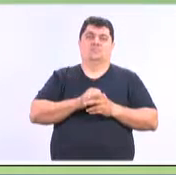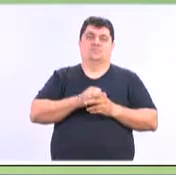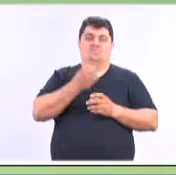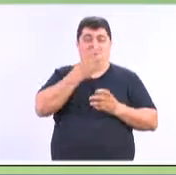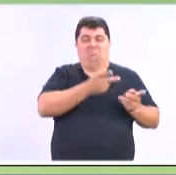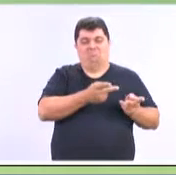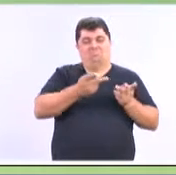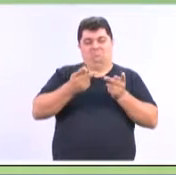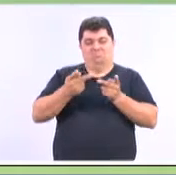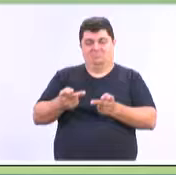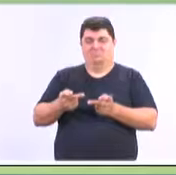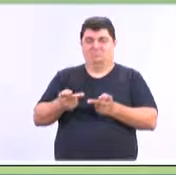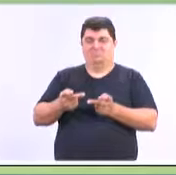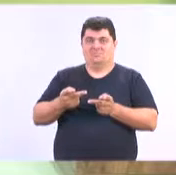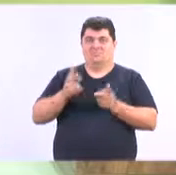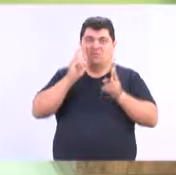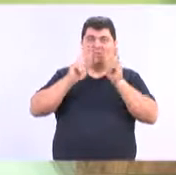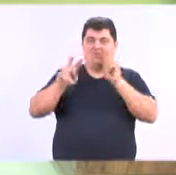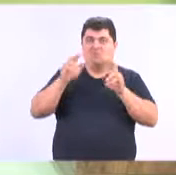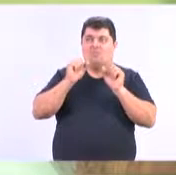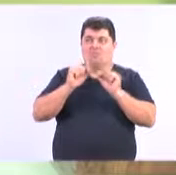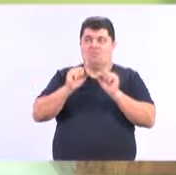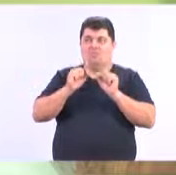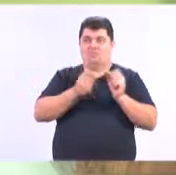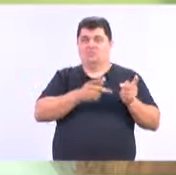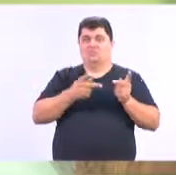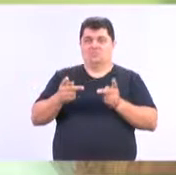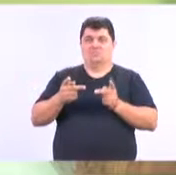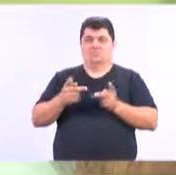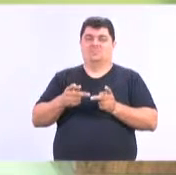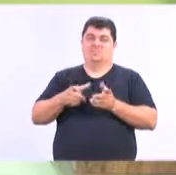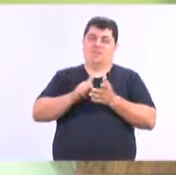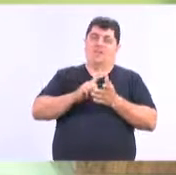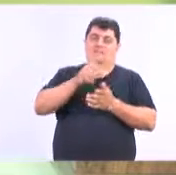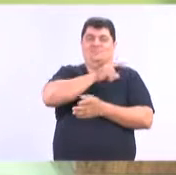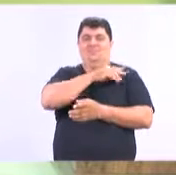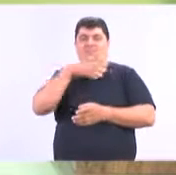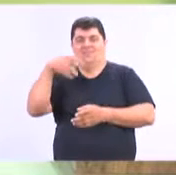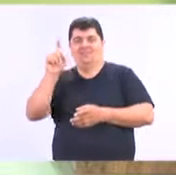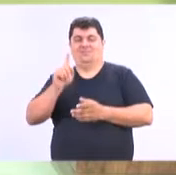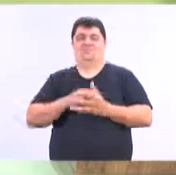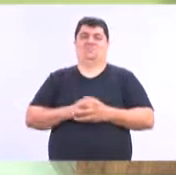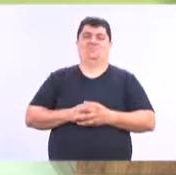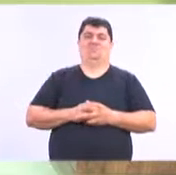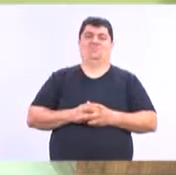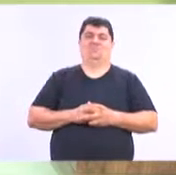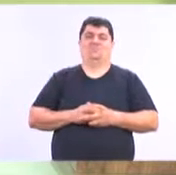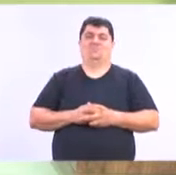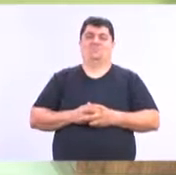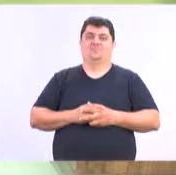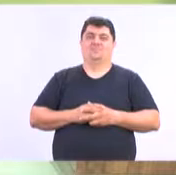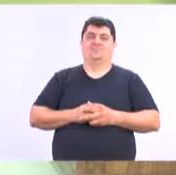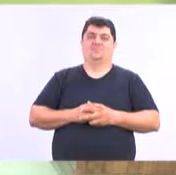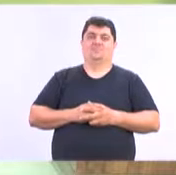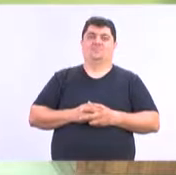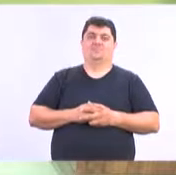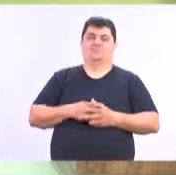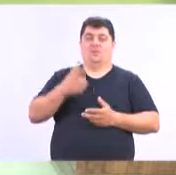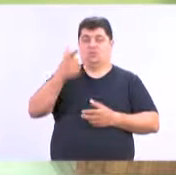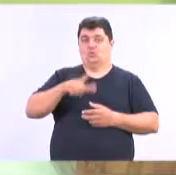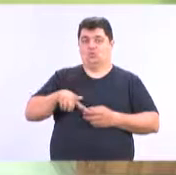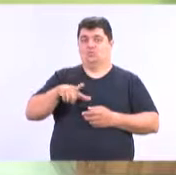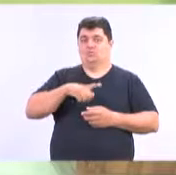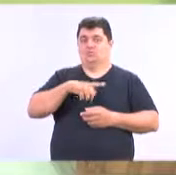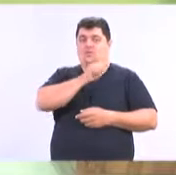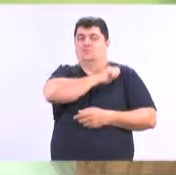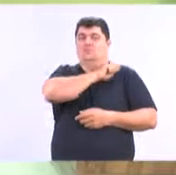seja bem-vindo, assista mais aulas aqui no polo de Porto Velho antes de voltar para Vilhena. Aqui, professor, nós temos mais um